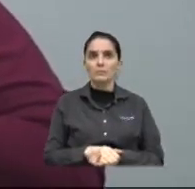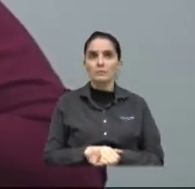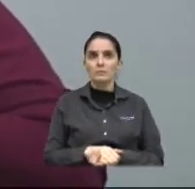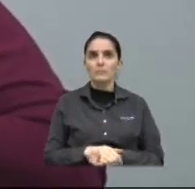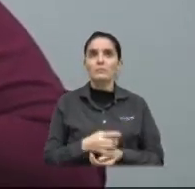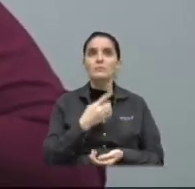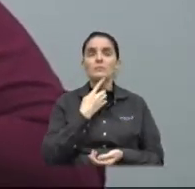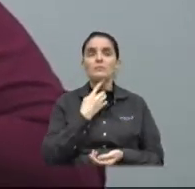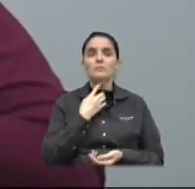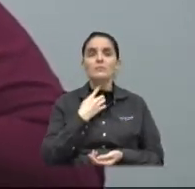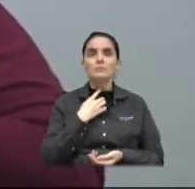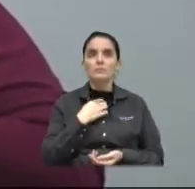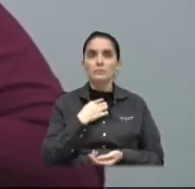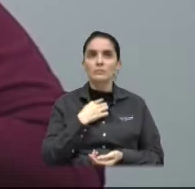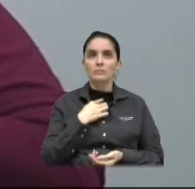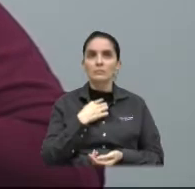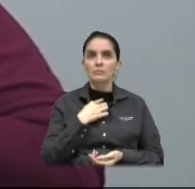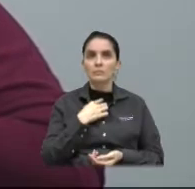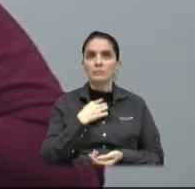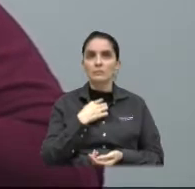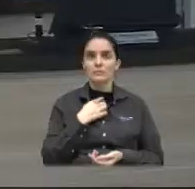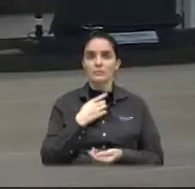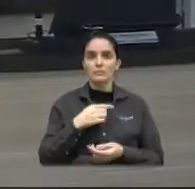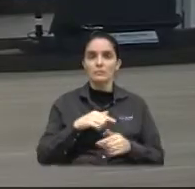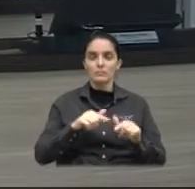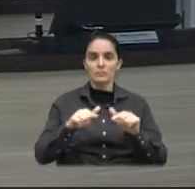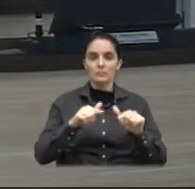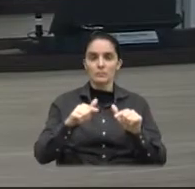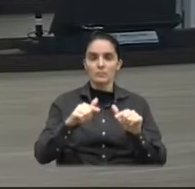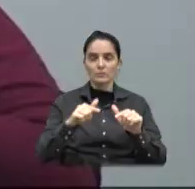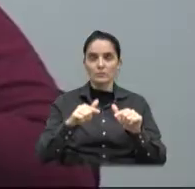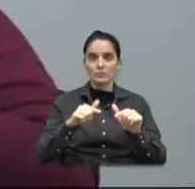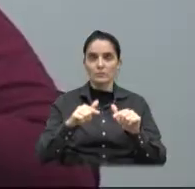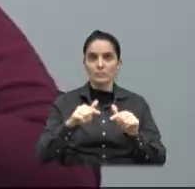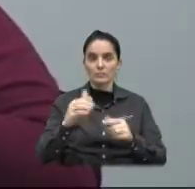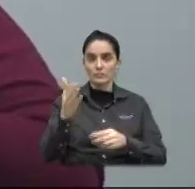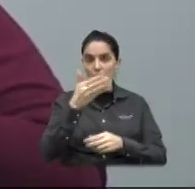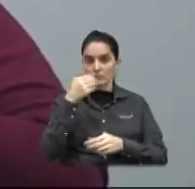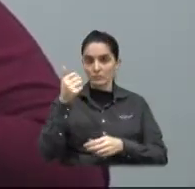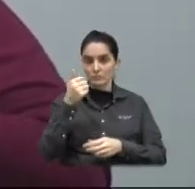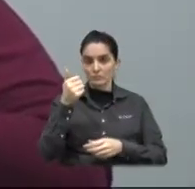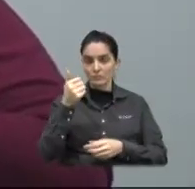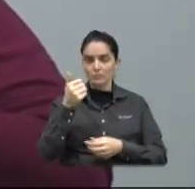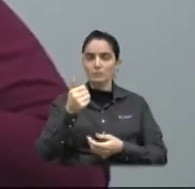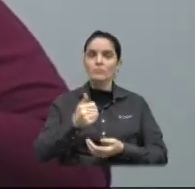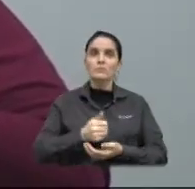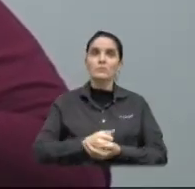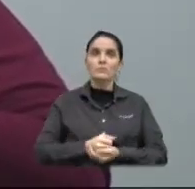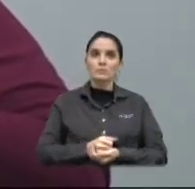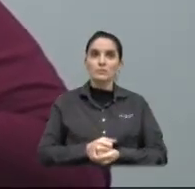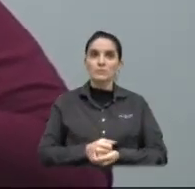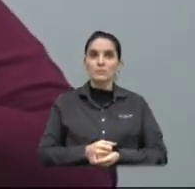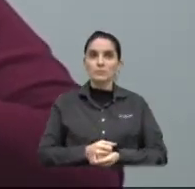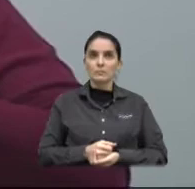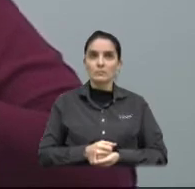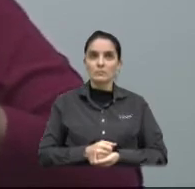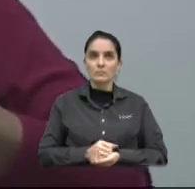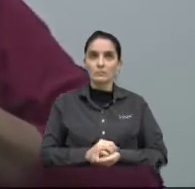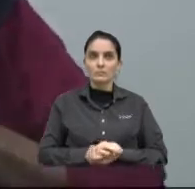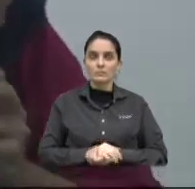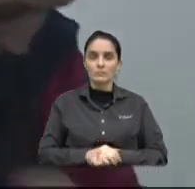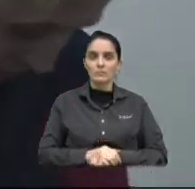e poder fazer com que seu trabalho seja mais tenha mais eficácia na cidade de limeira